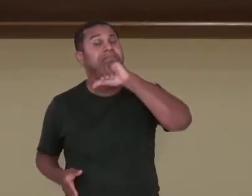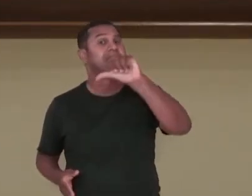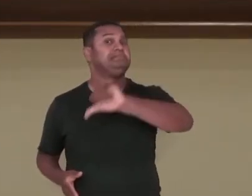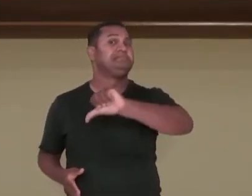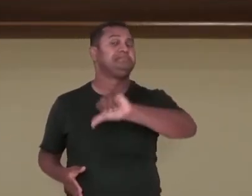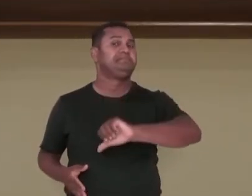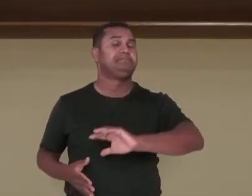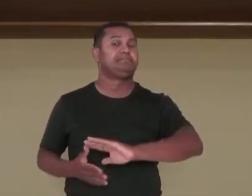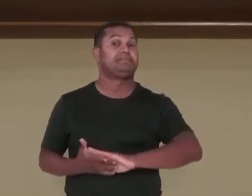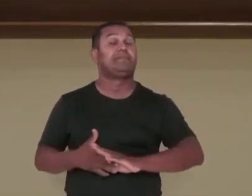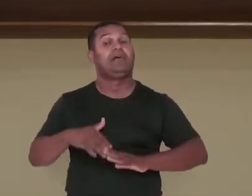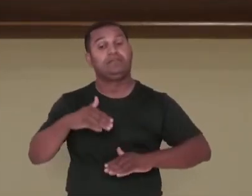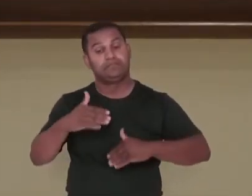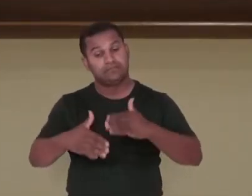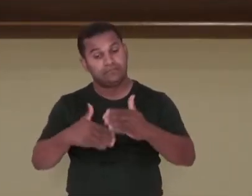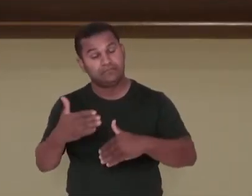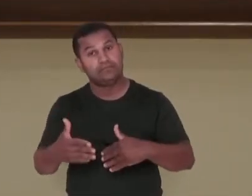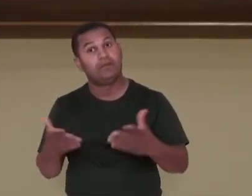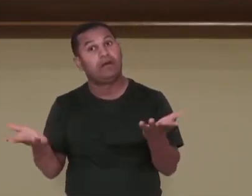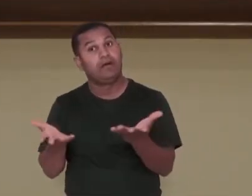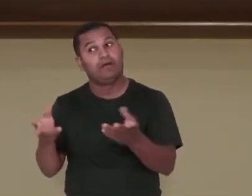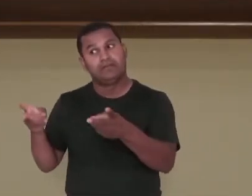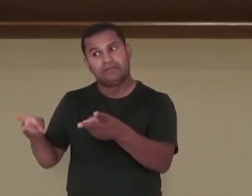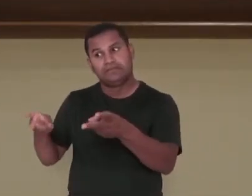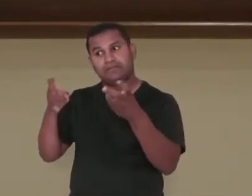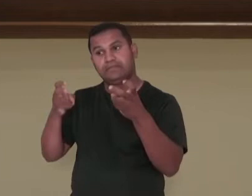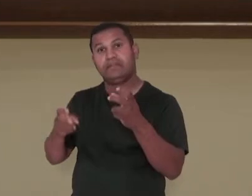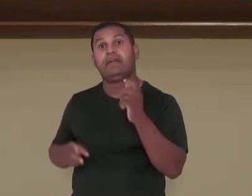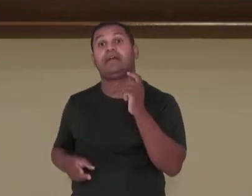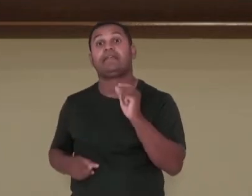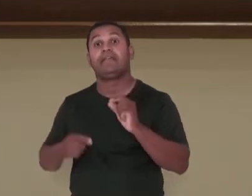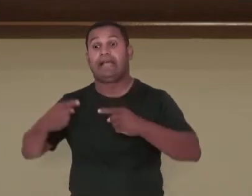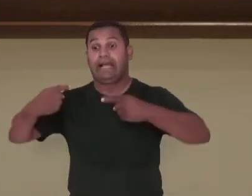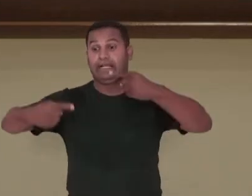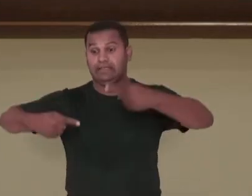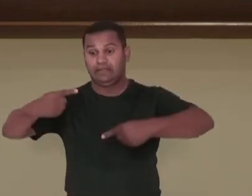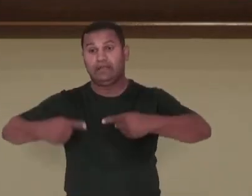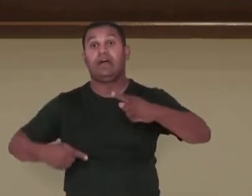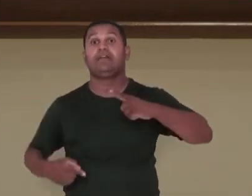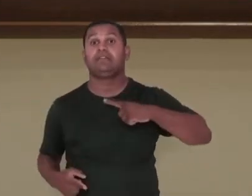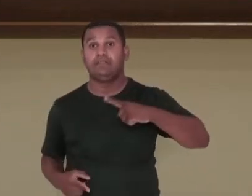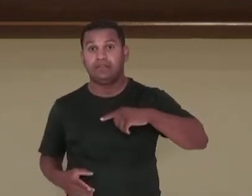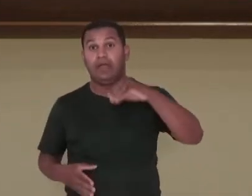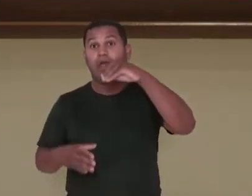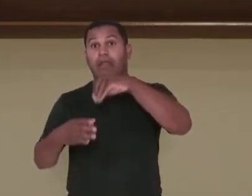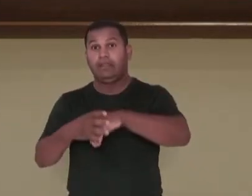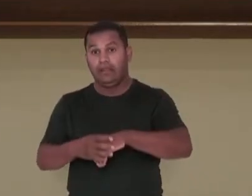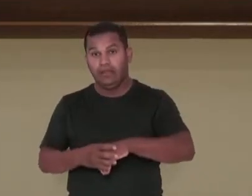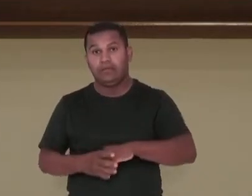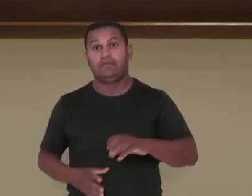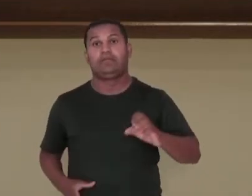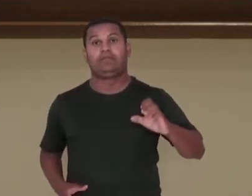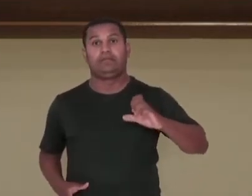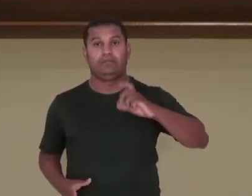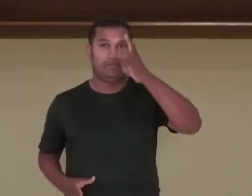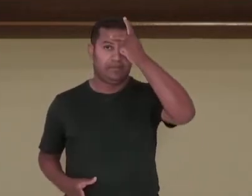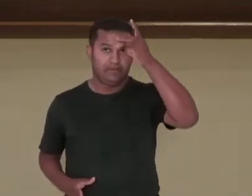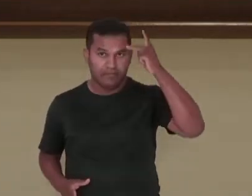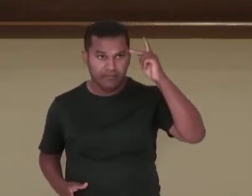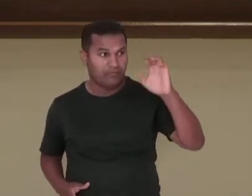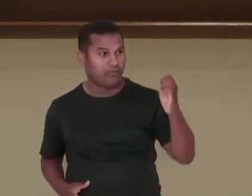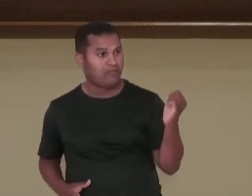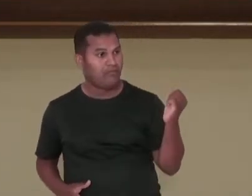das rivalidades que inclusive existiam entre esses estrangeiros, imigrantes europeus e os brasileiros,